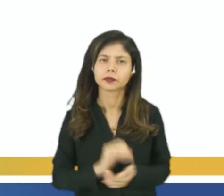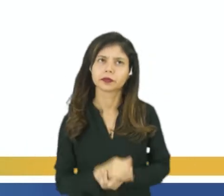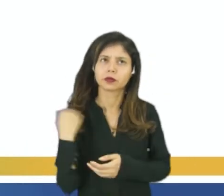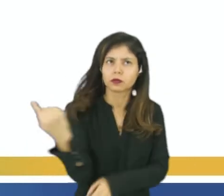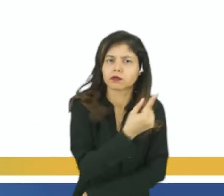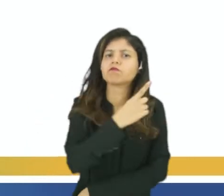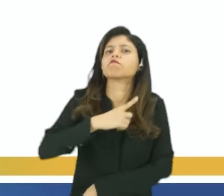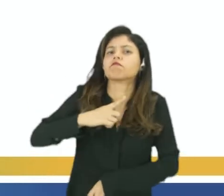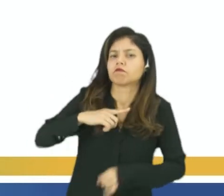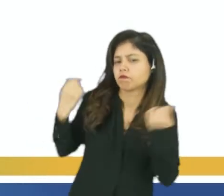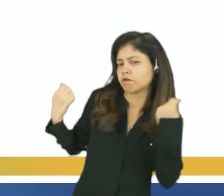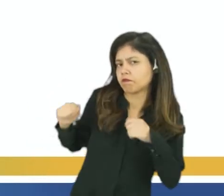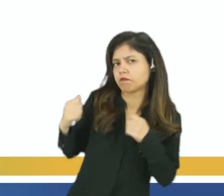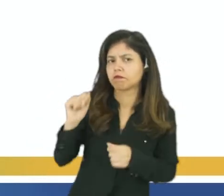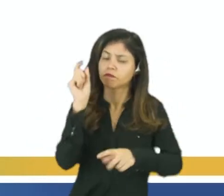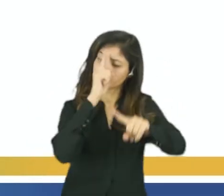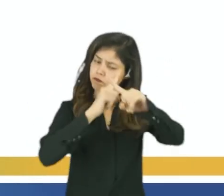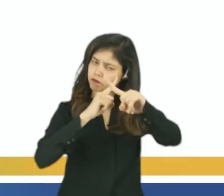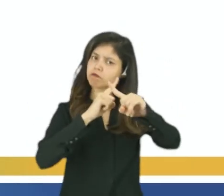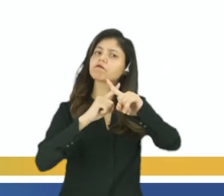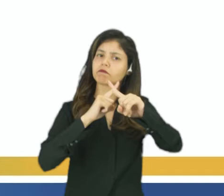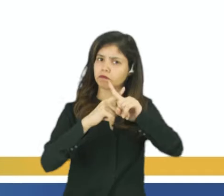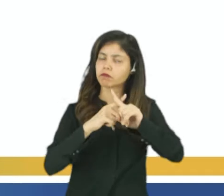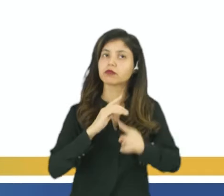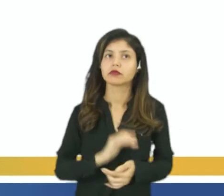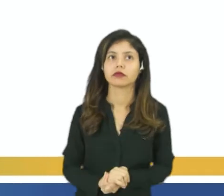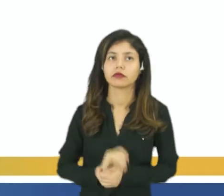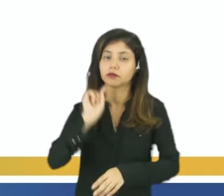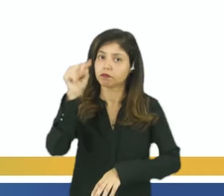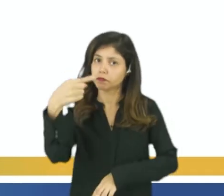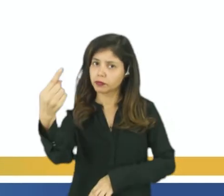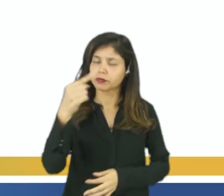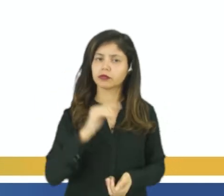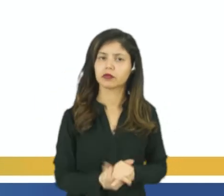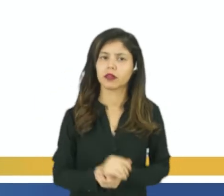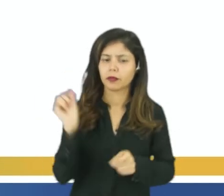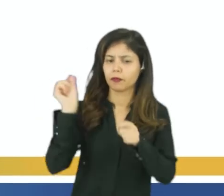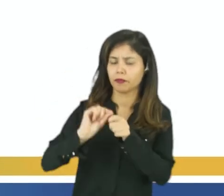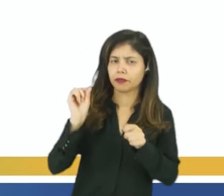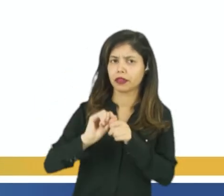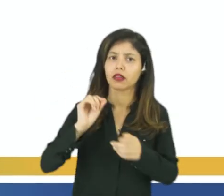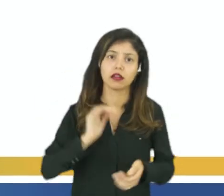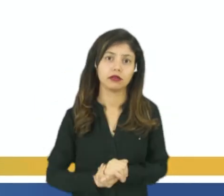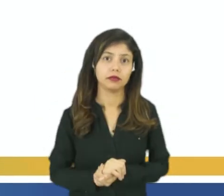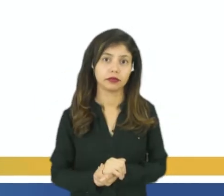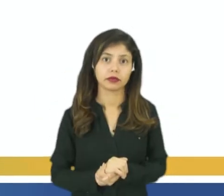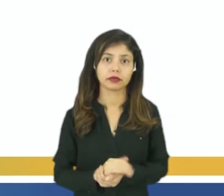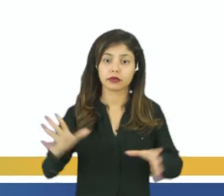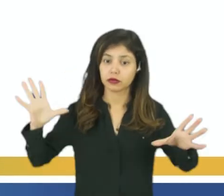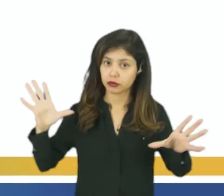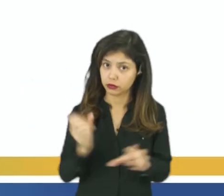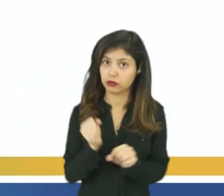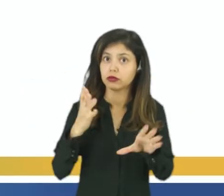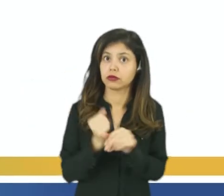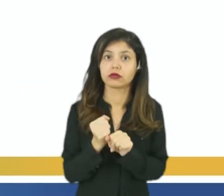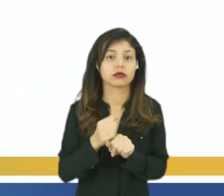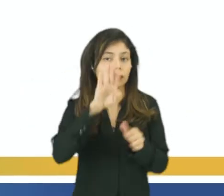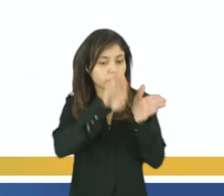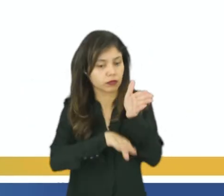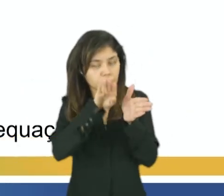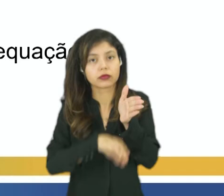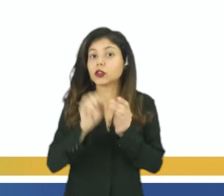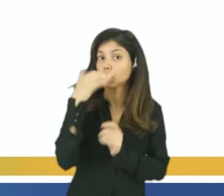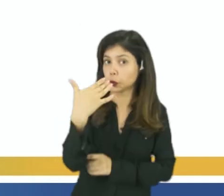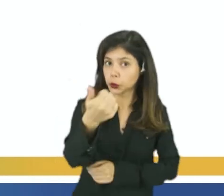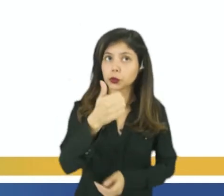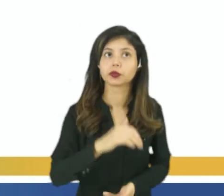nós temos que primeiro multiplicar e depois fazer as operações de adição e subtração.